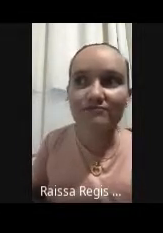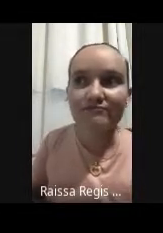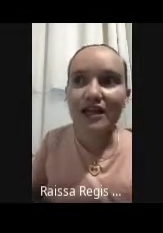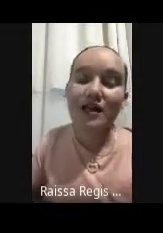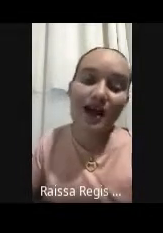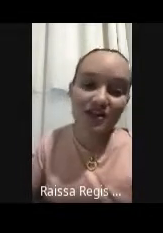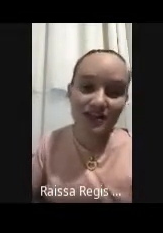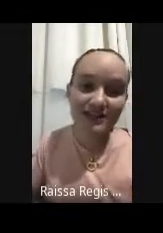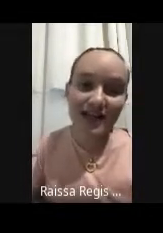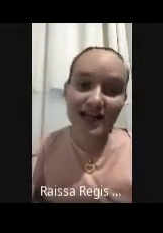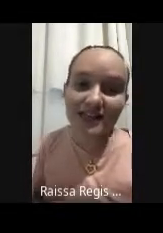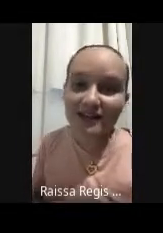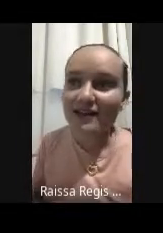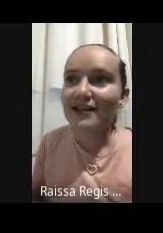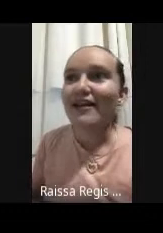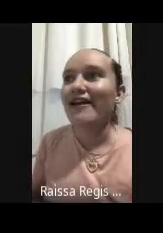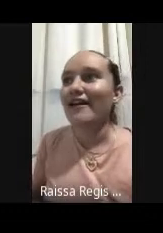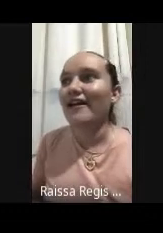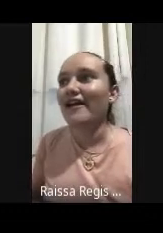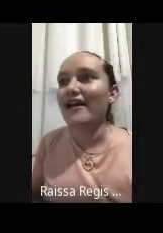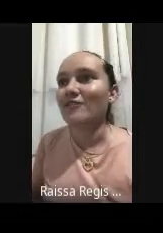sílaba. Imagina, né? Se